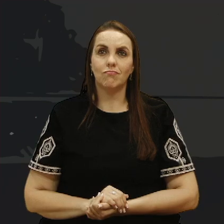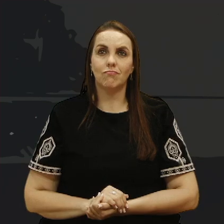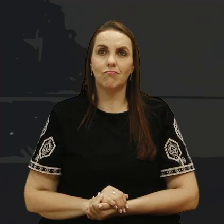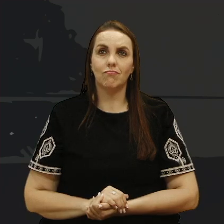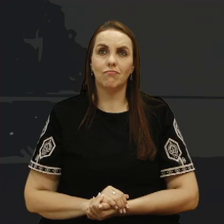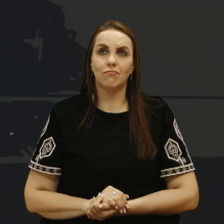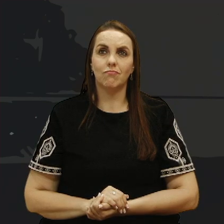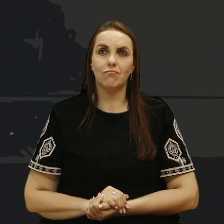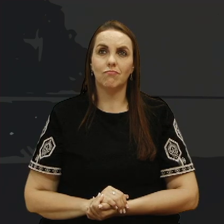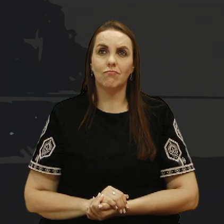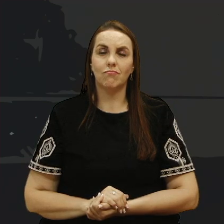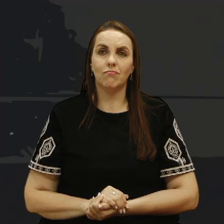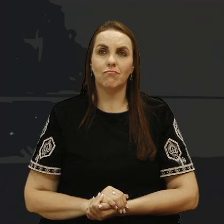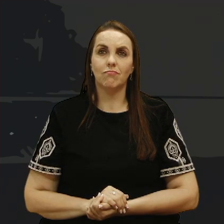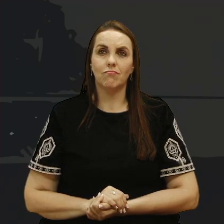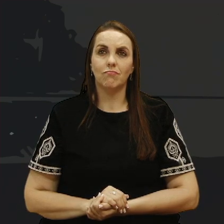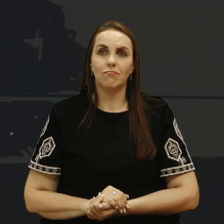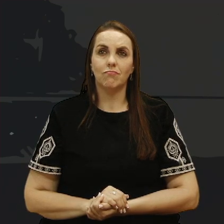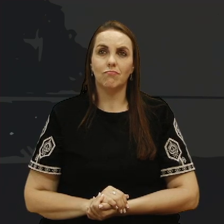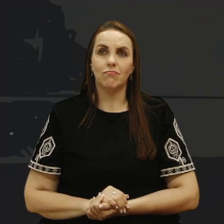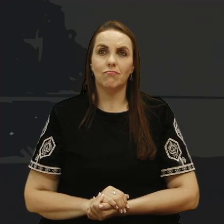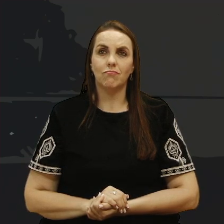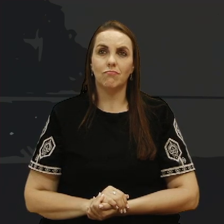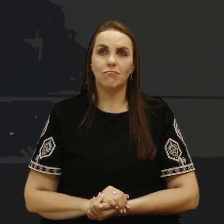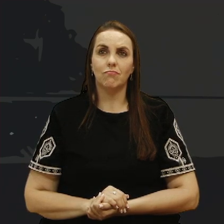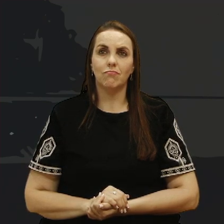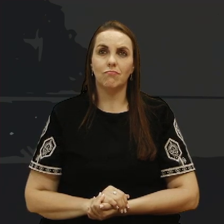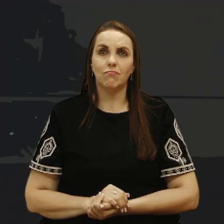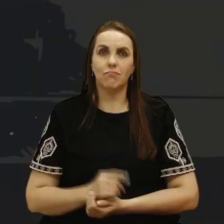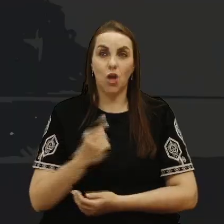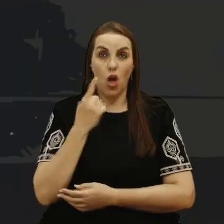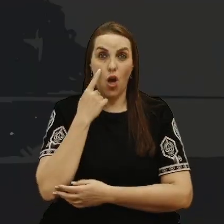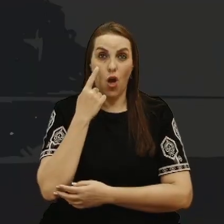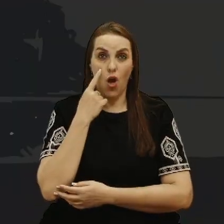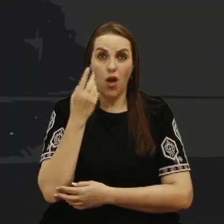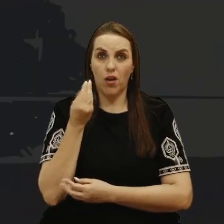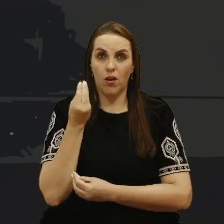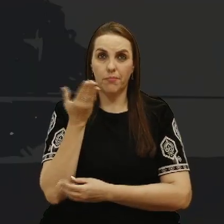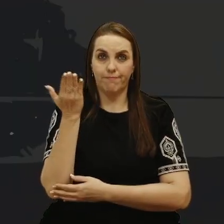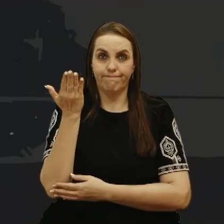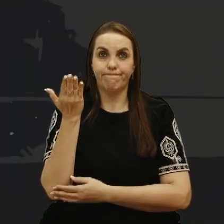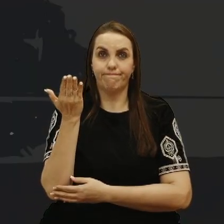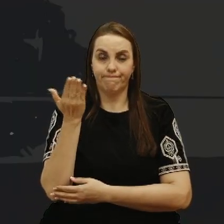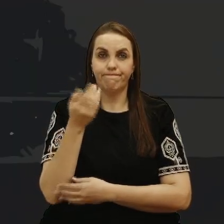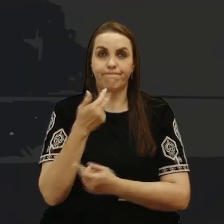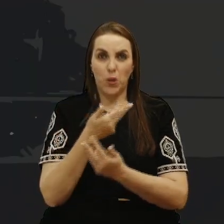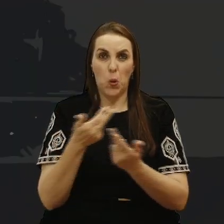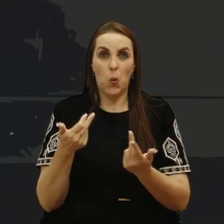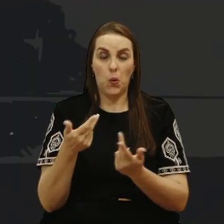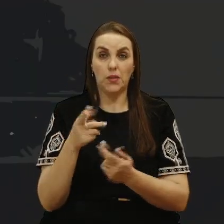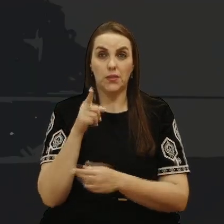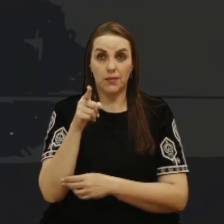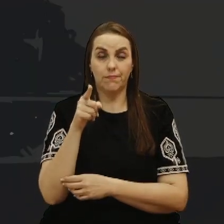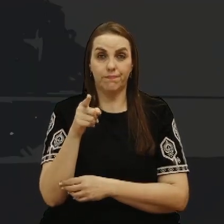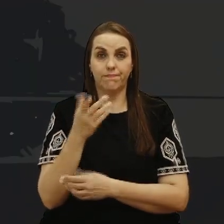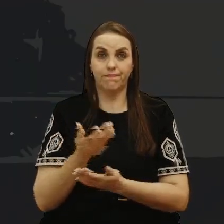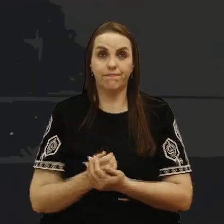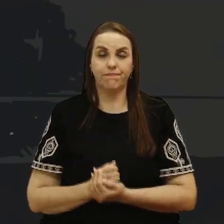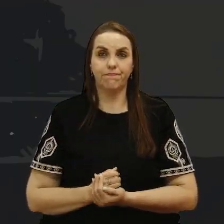o outro vídeo ia tudo. Olha como é que era. Que Olímpio coisa Suzim. incrível. Olímpio